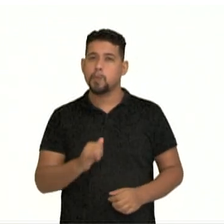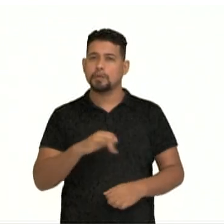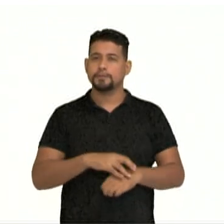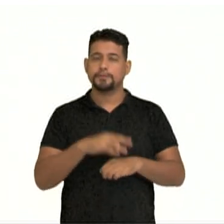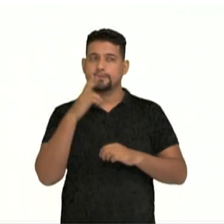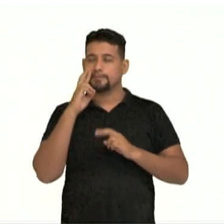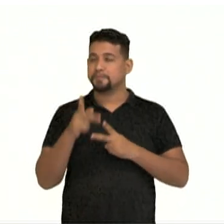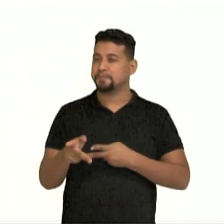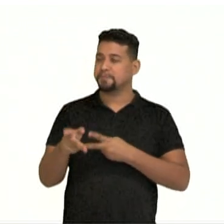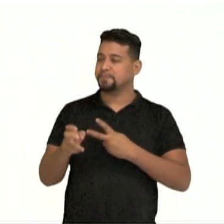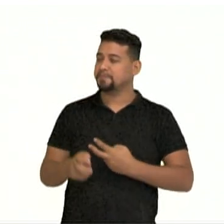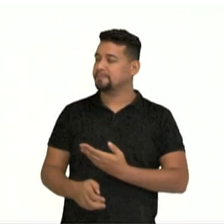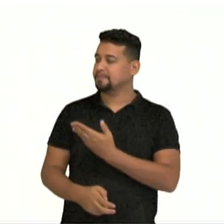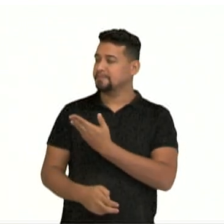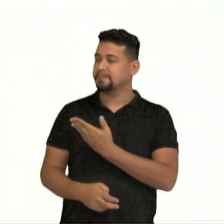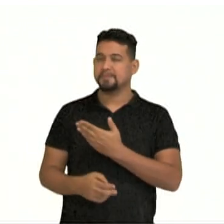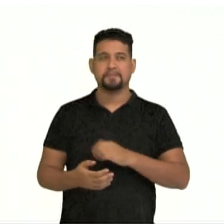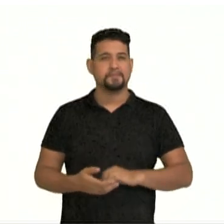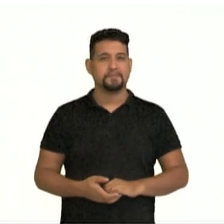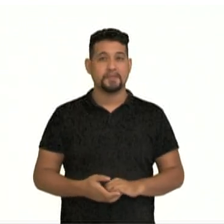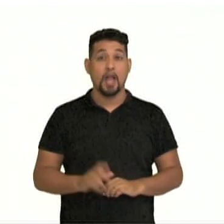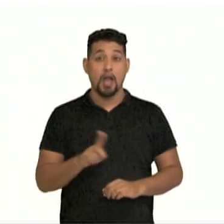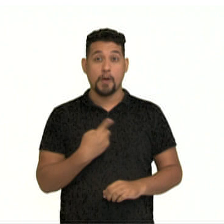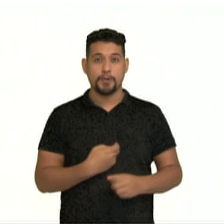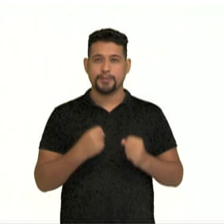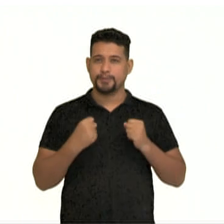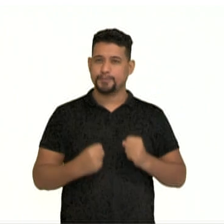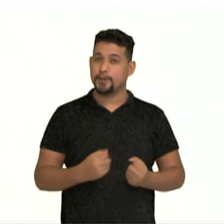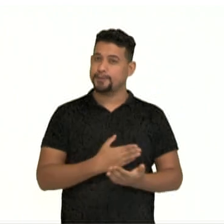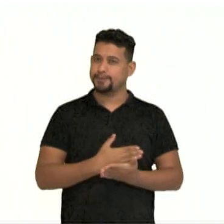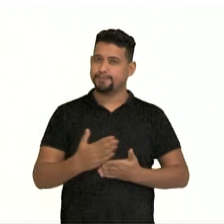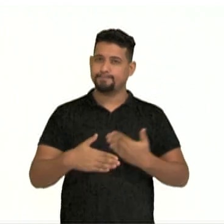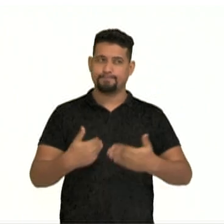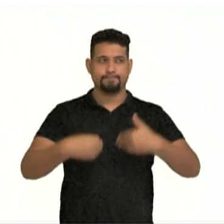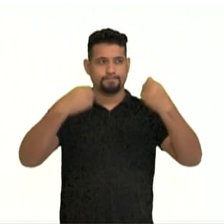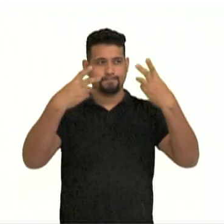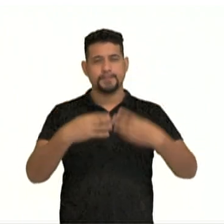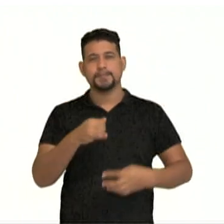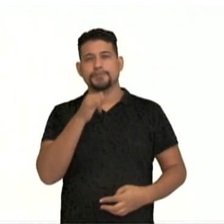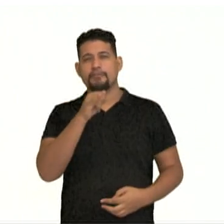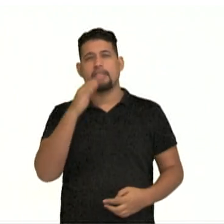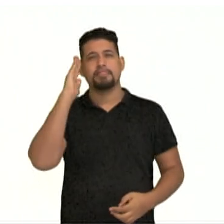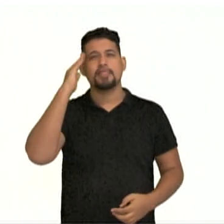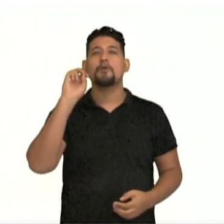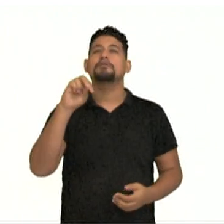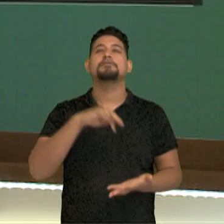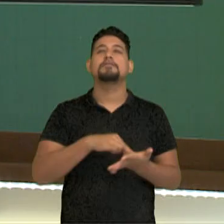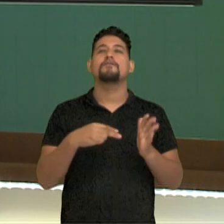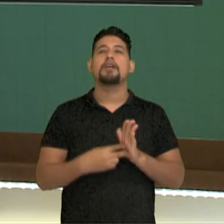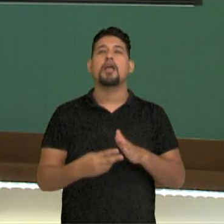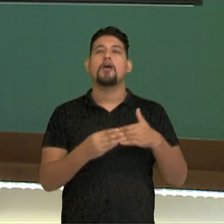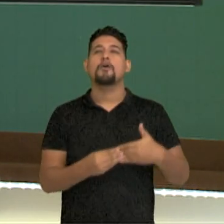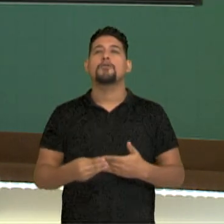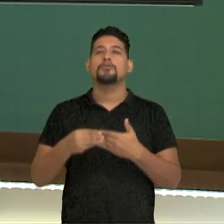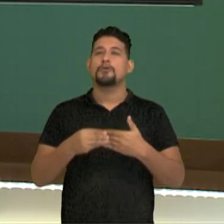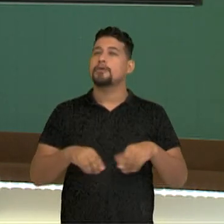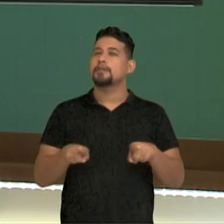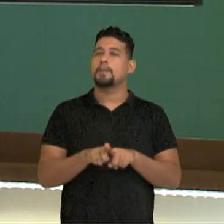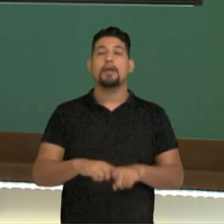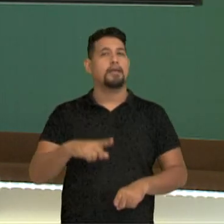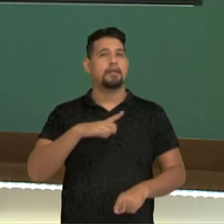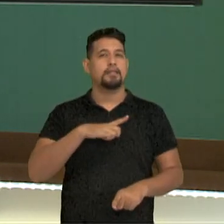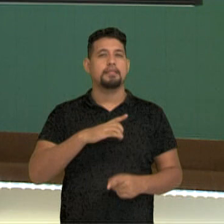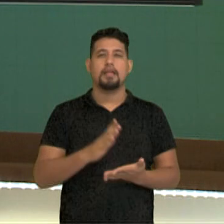só nessa agora nós podemos partir melhor, né? Se você compreendeu o que é um condutor, que é um material que